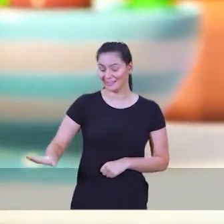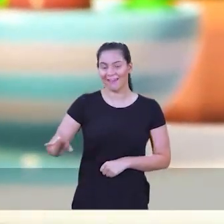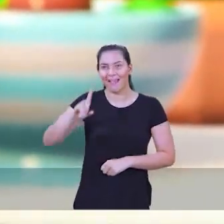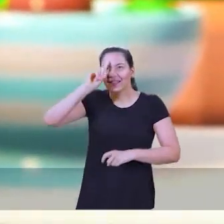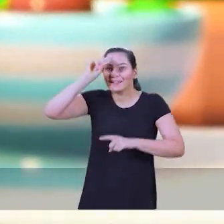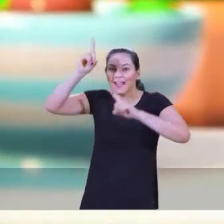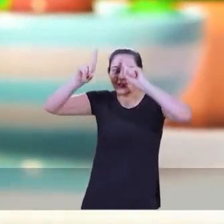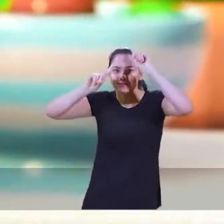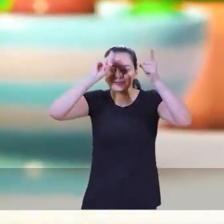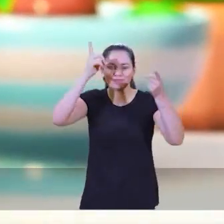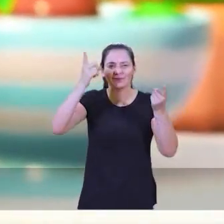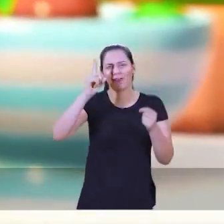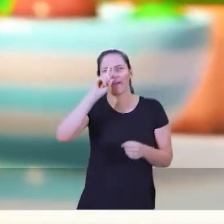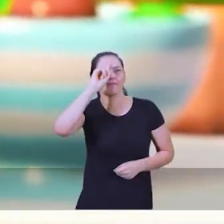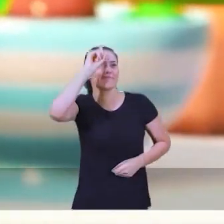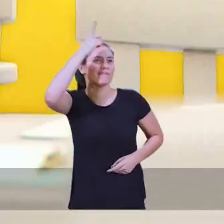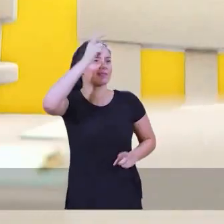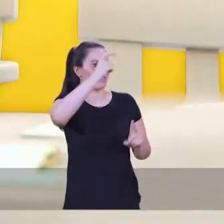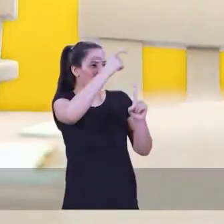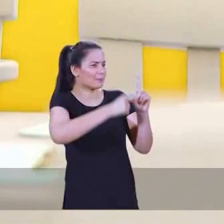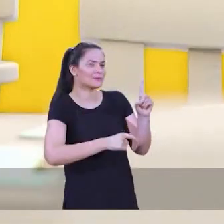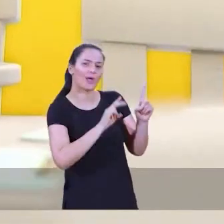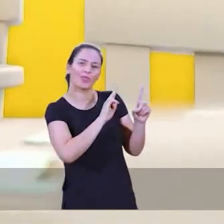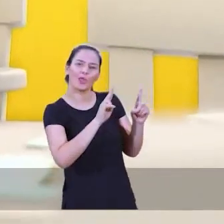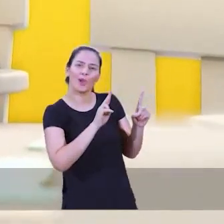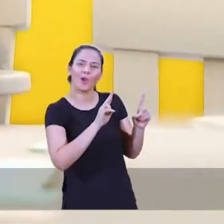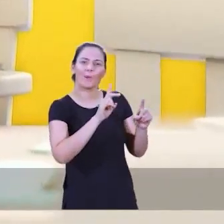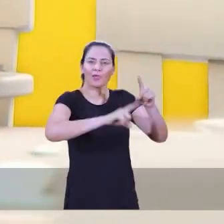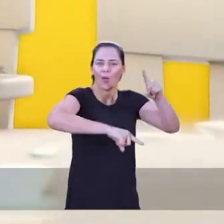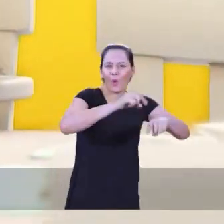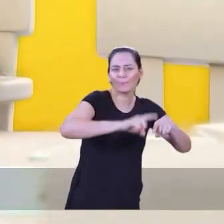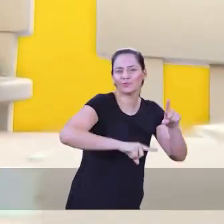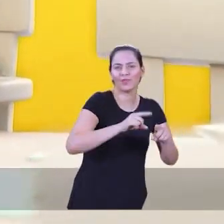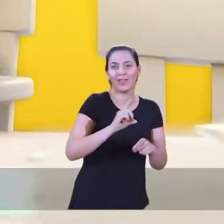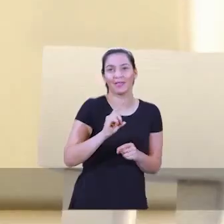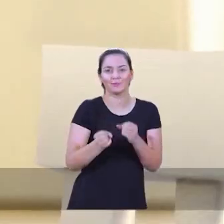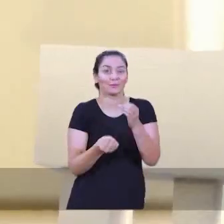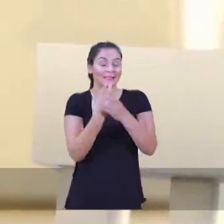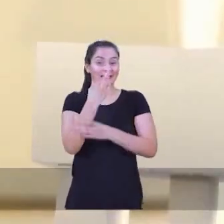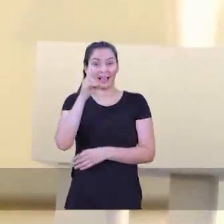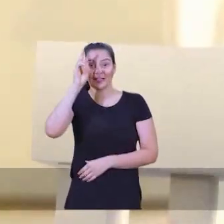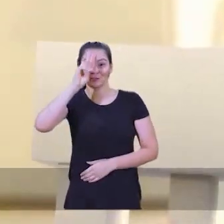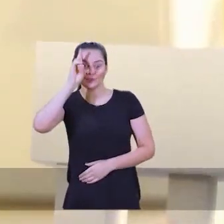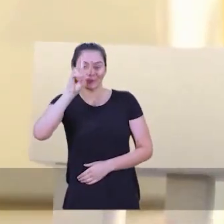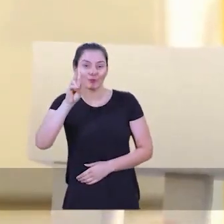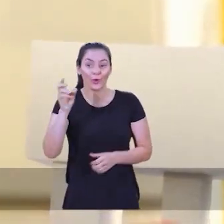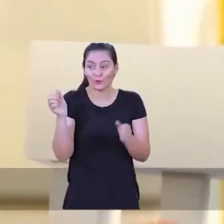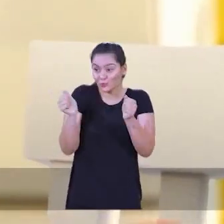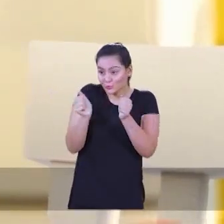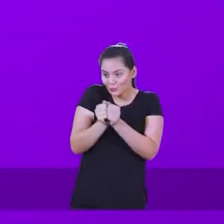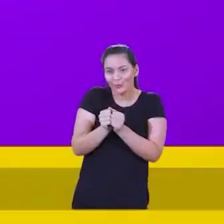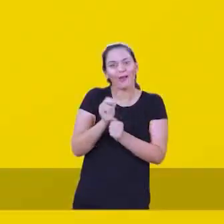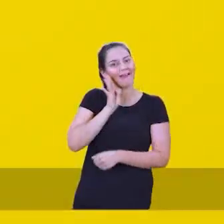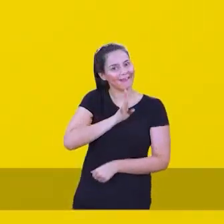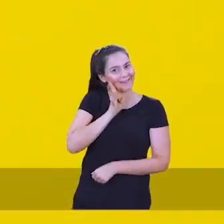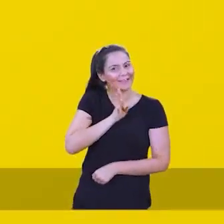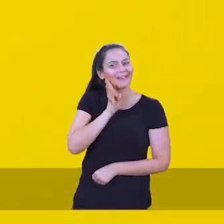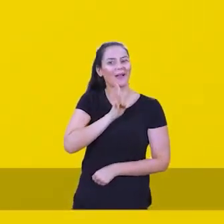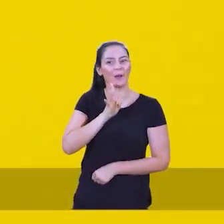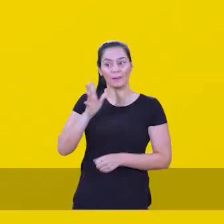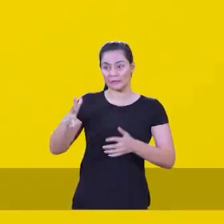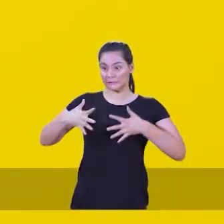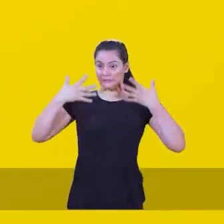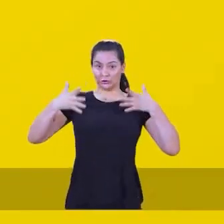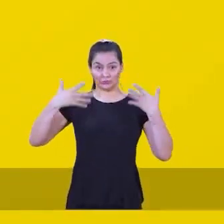são criativos, criar personagens ou nomear objetos e criar uma história juntos pode ser muito legal. Já para aqueles